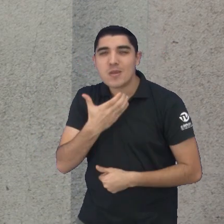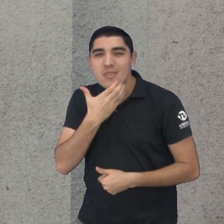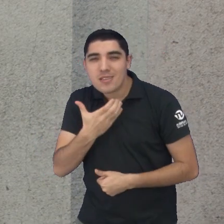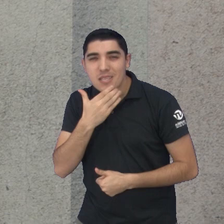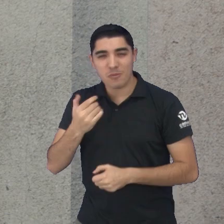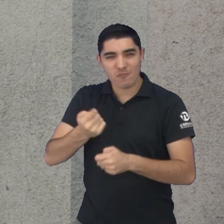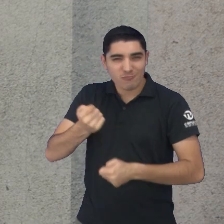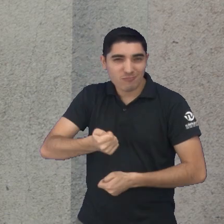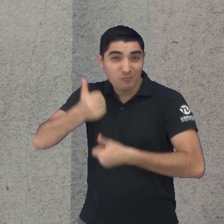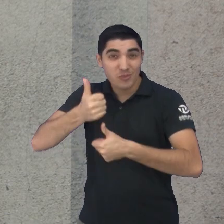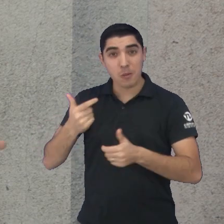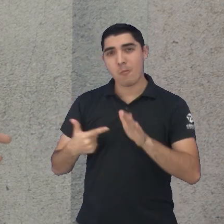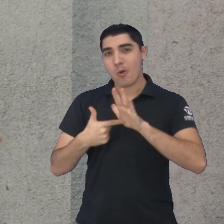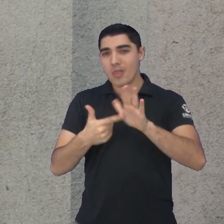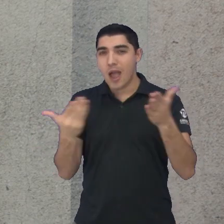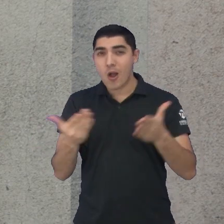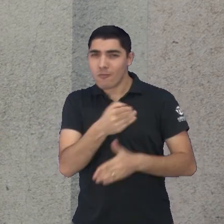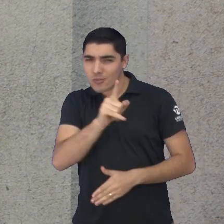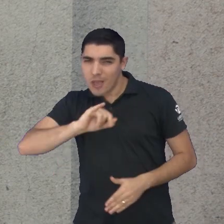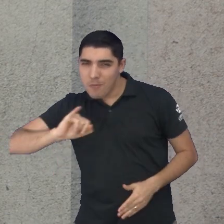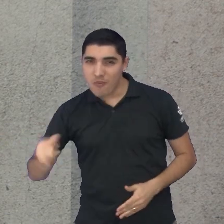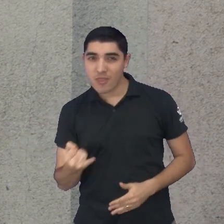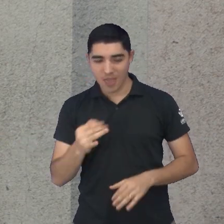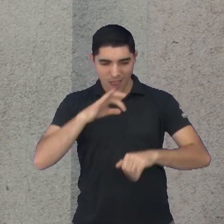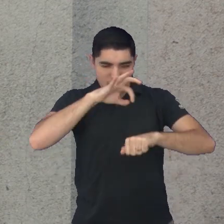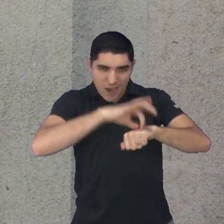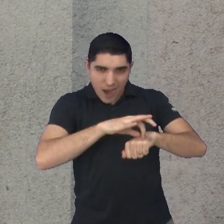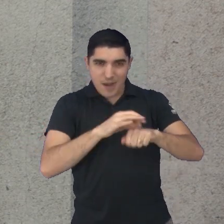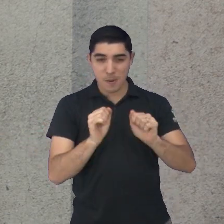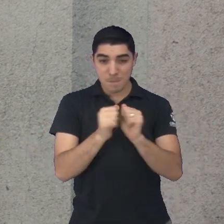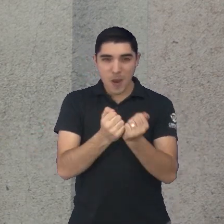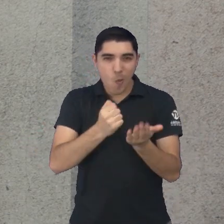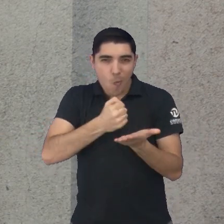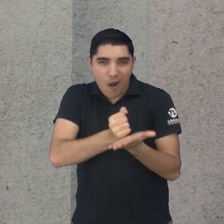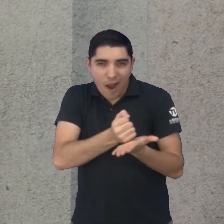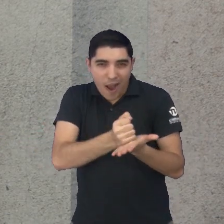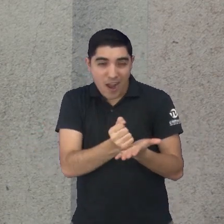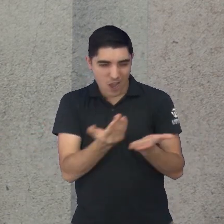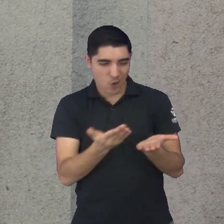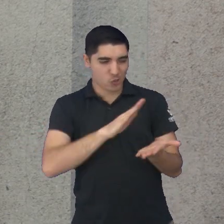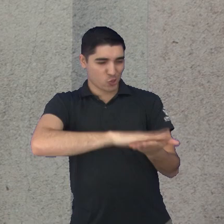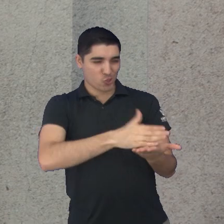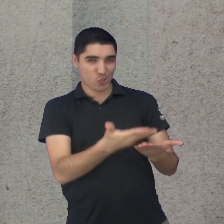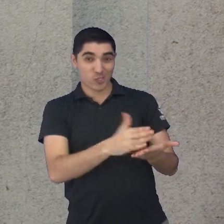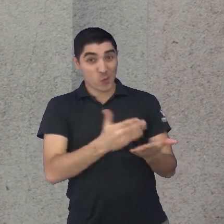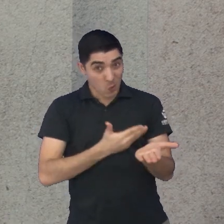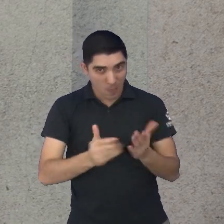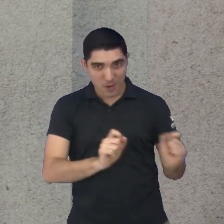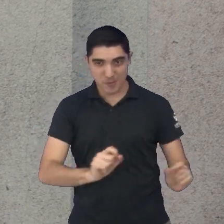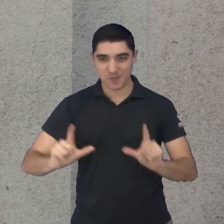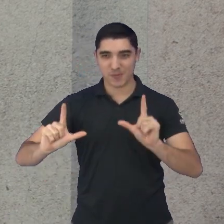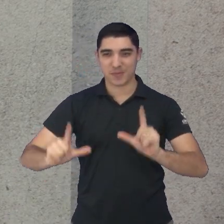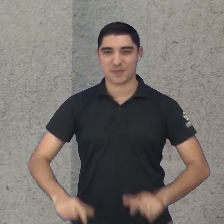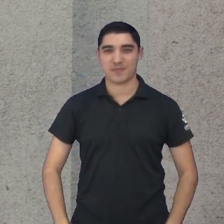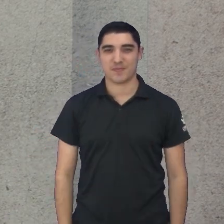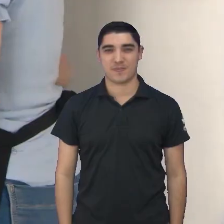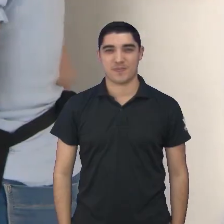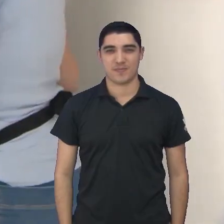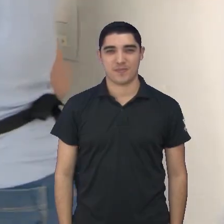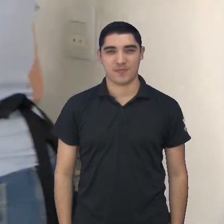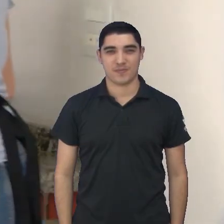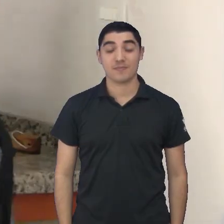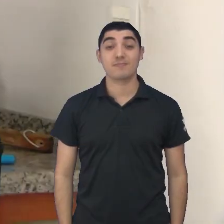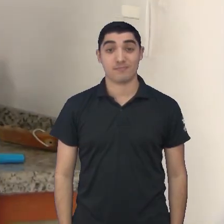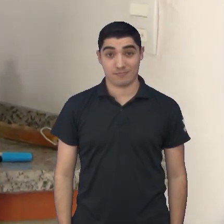setor. Então, já põe a carne e o pão de alho na grelha para assar que o programa está começando.